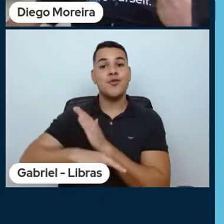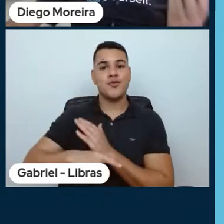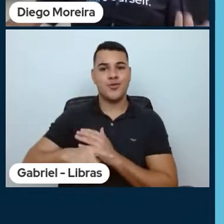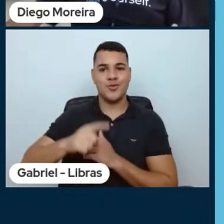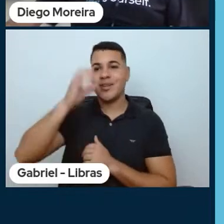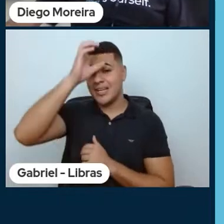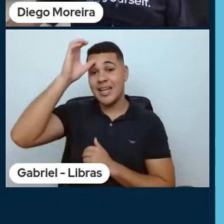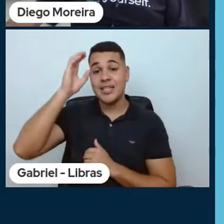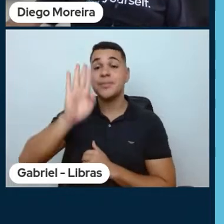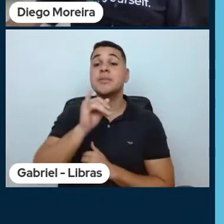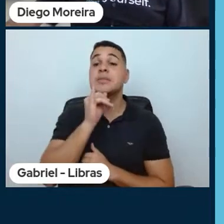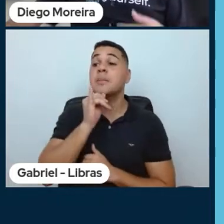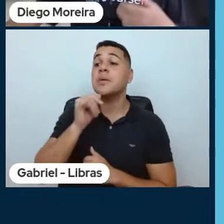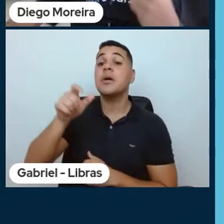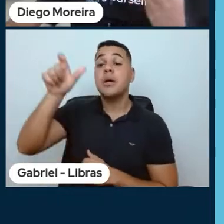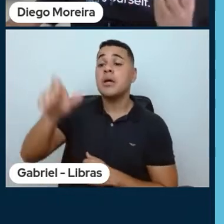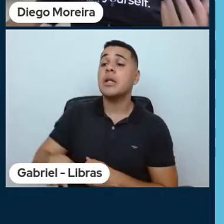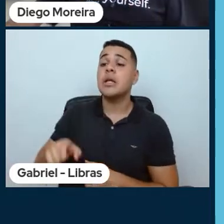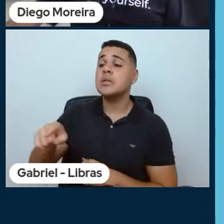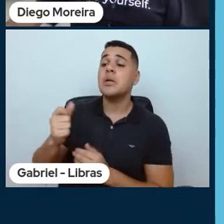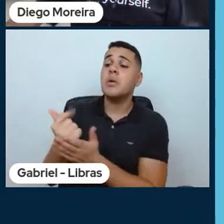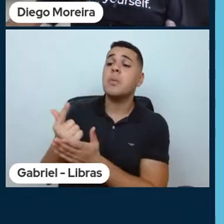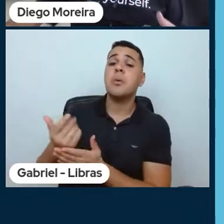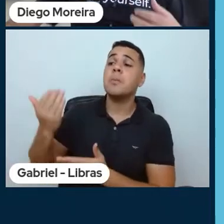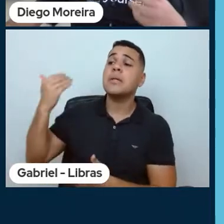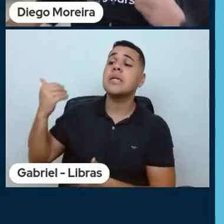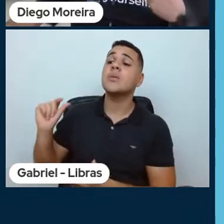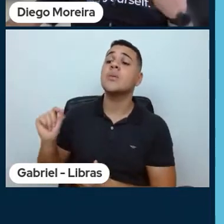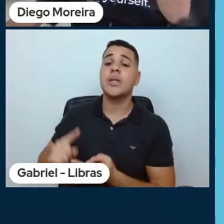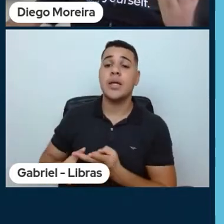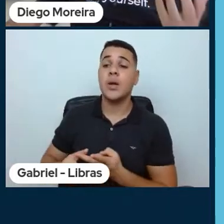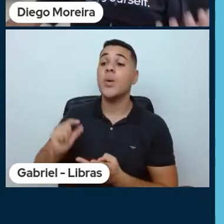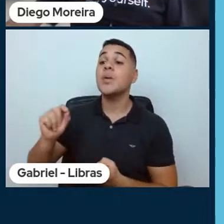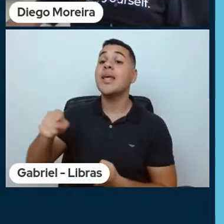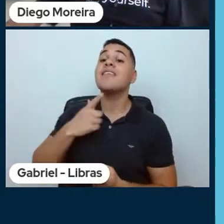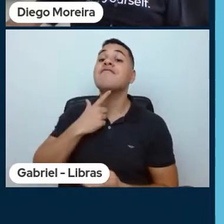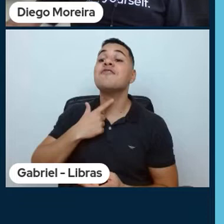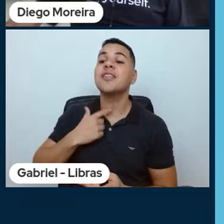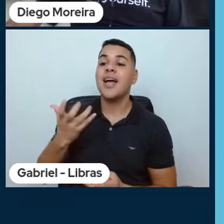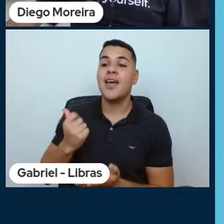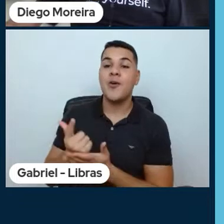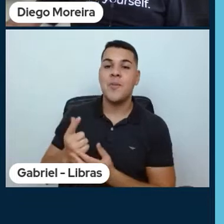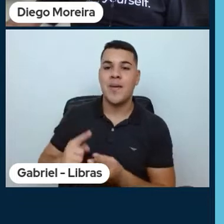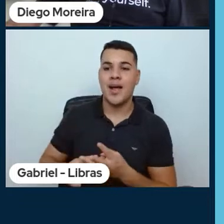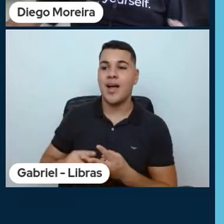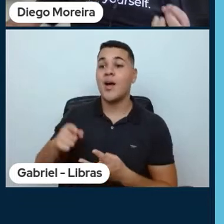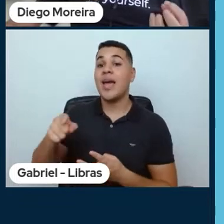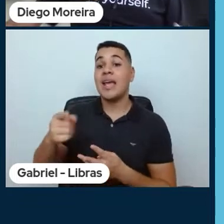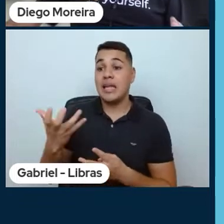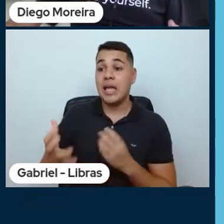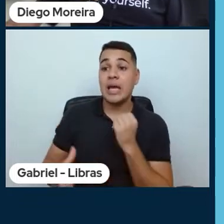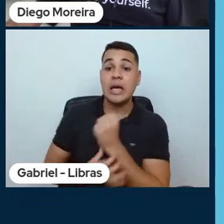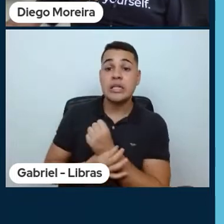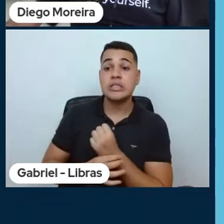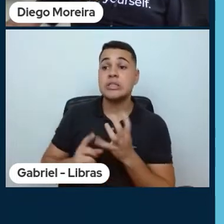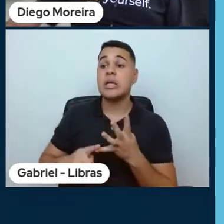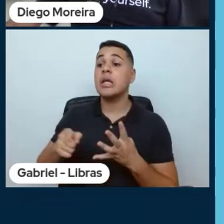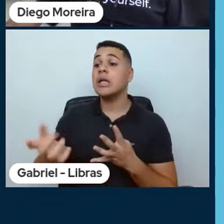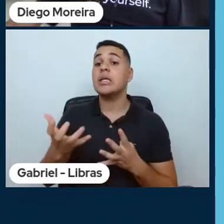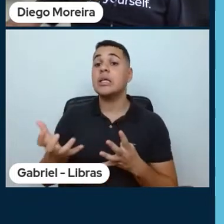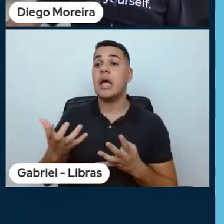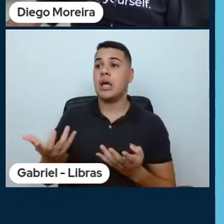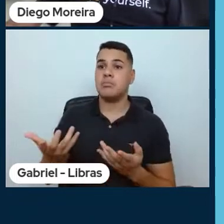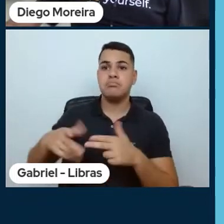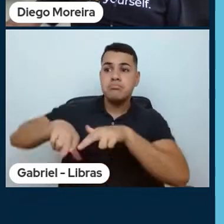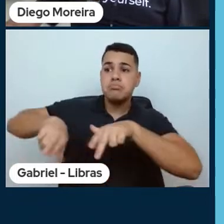o serviço que ele já tem, se ele é um contrato ativo, se ele está buscando uma garantia, né. Isso é muito importante hoje